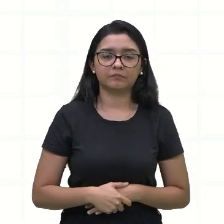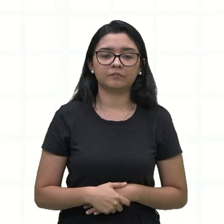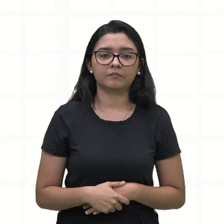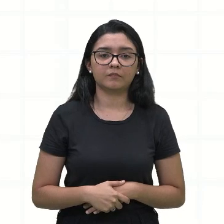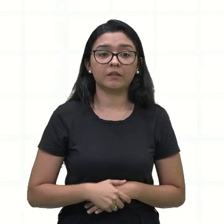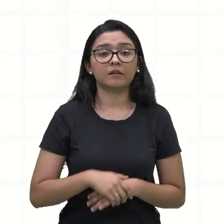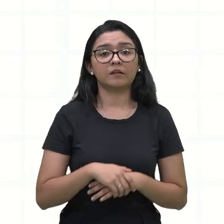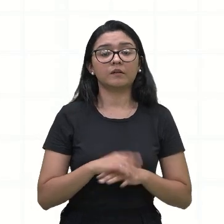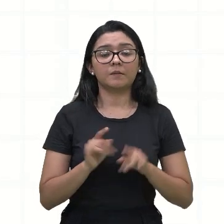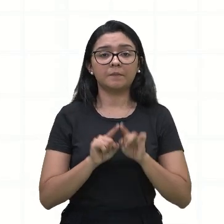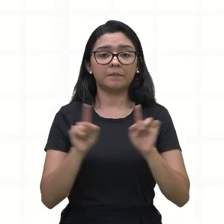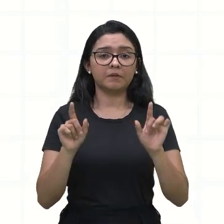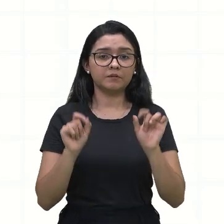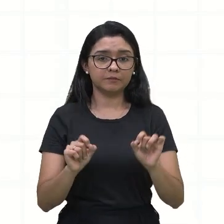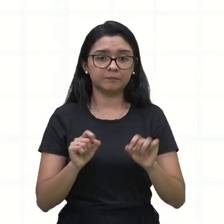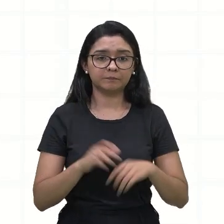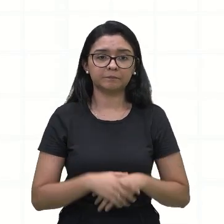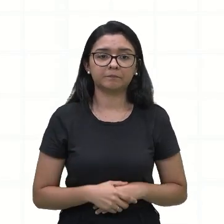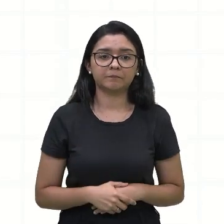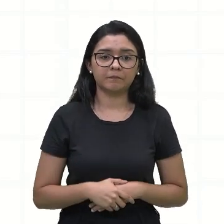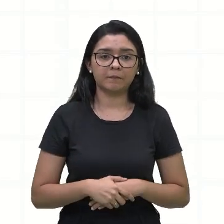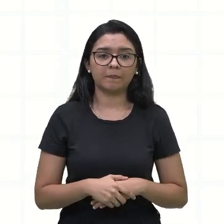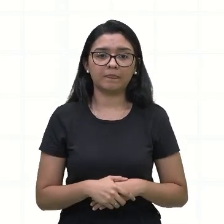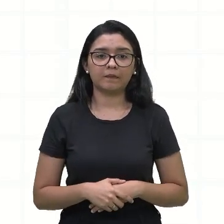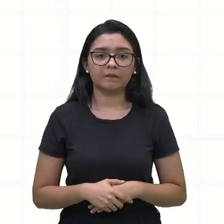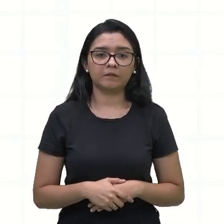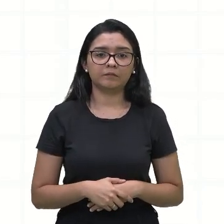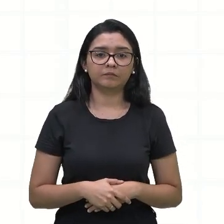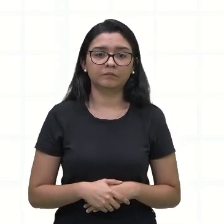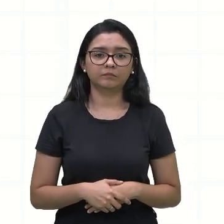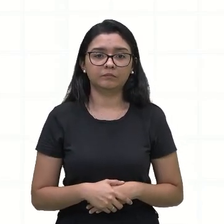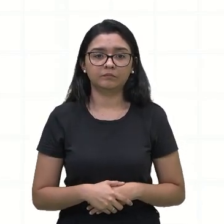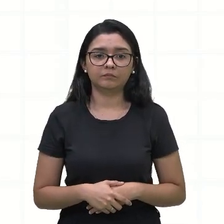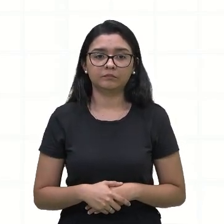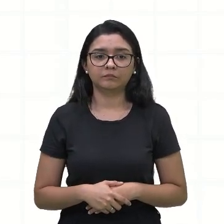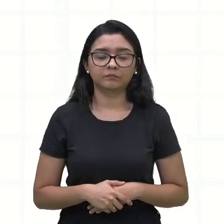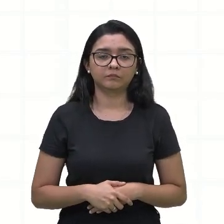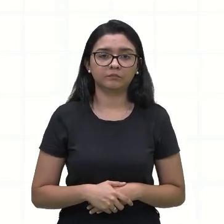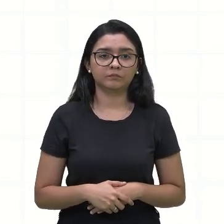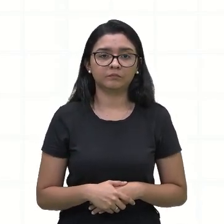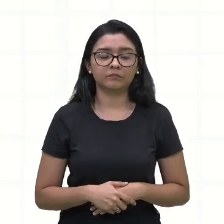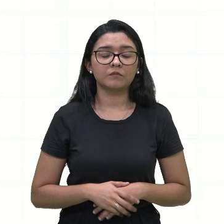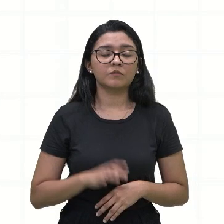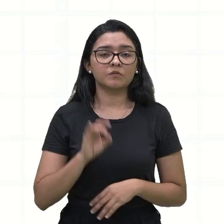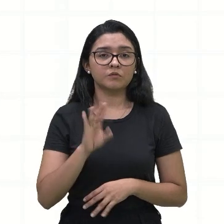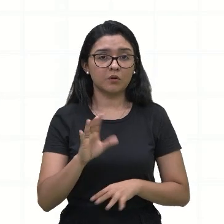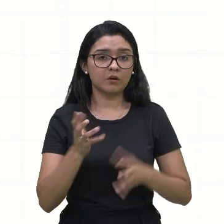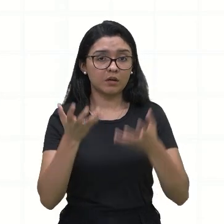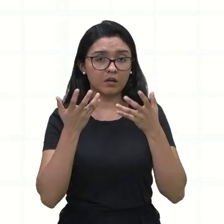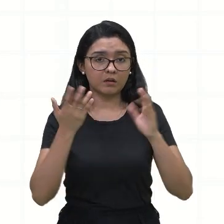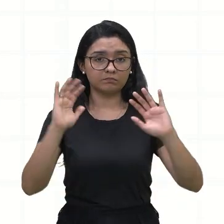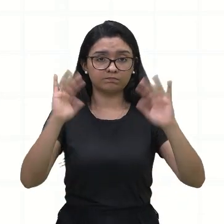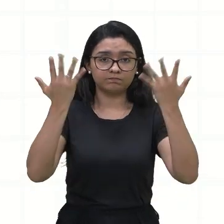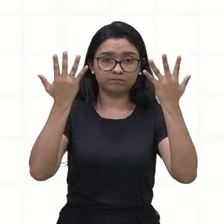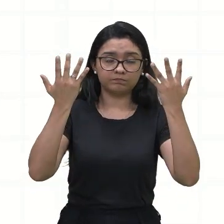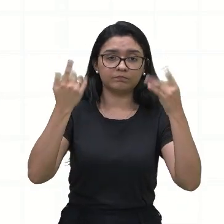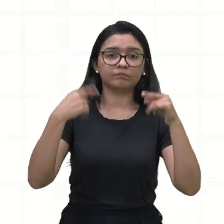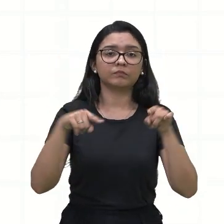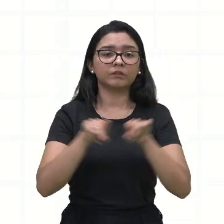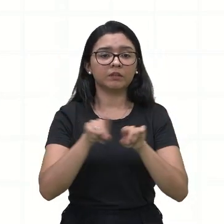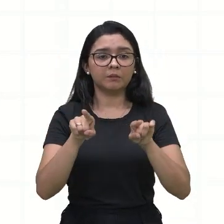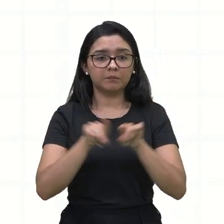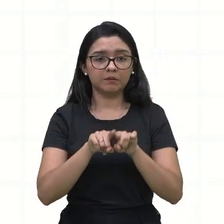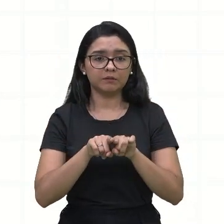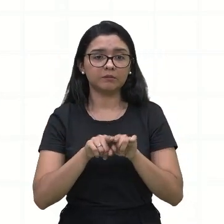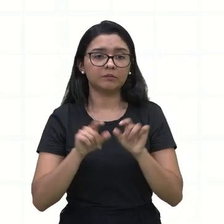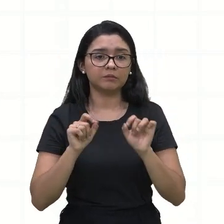floresta, mas espalhar seu belo canto pela... Espalhar, só queria saber de festejar, mas